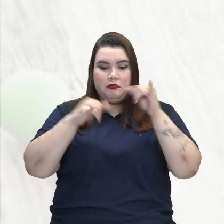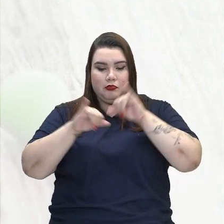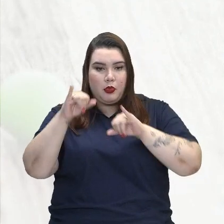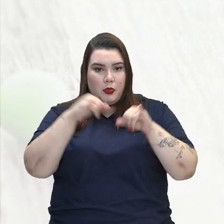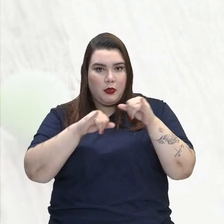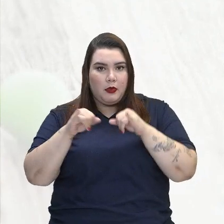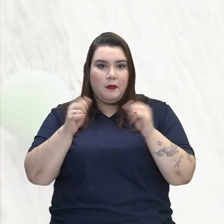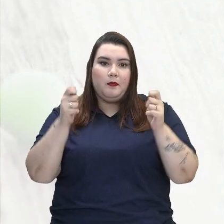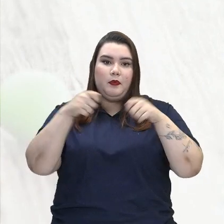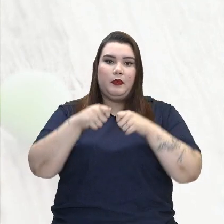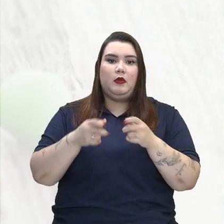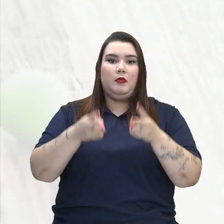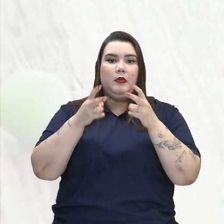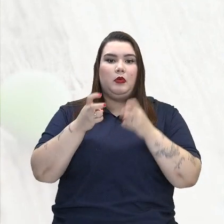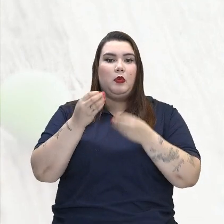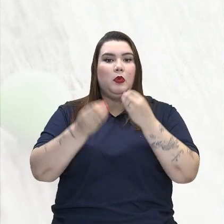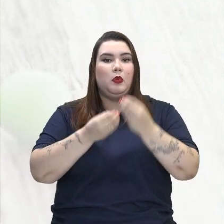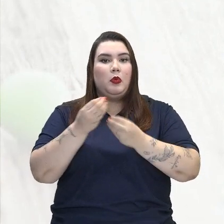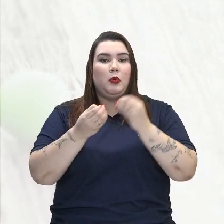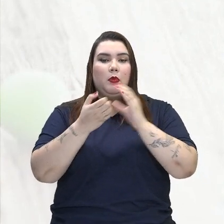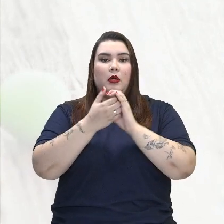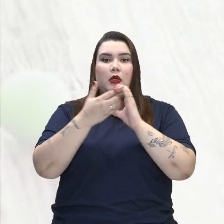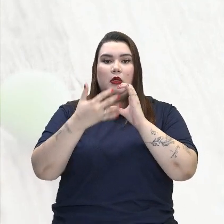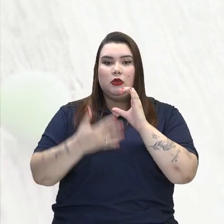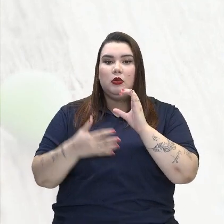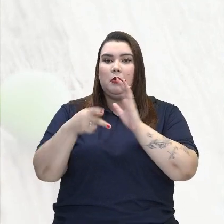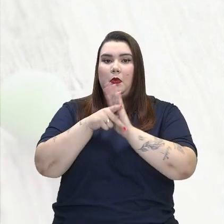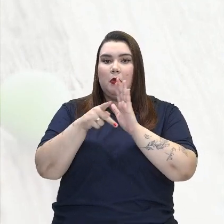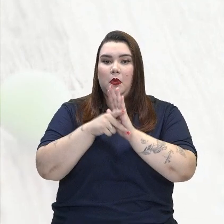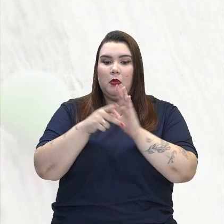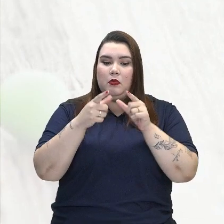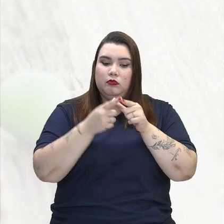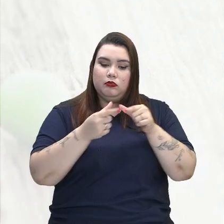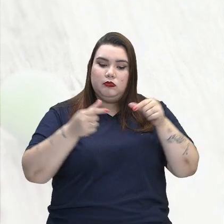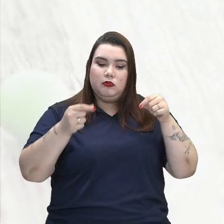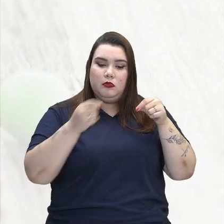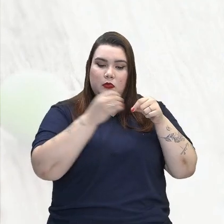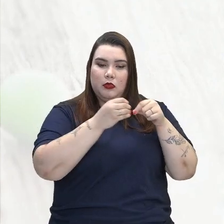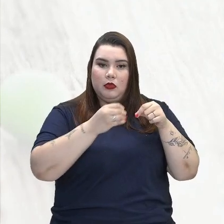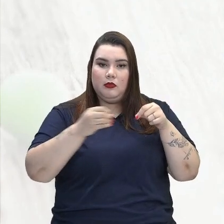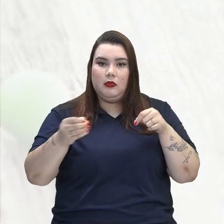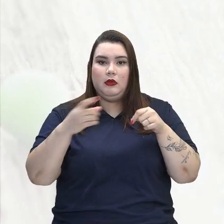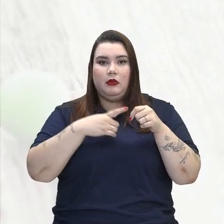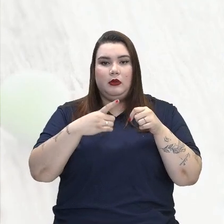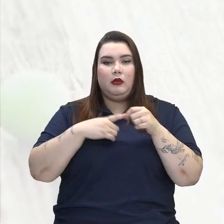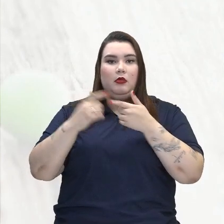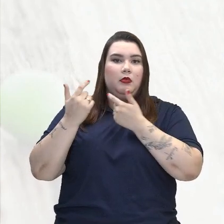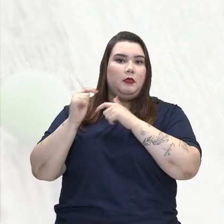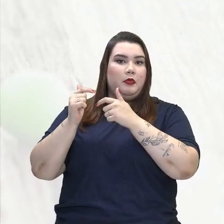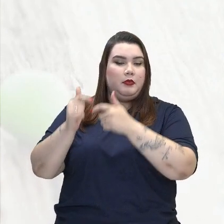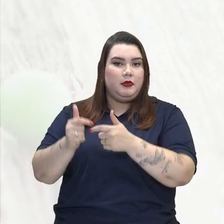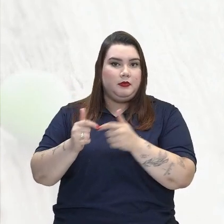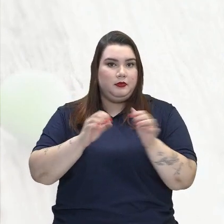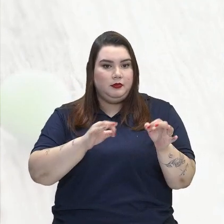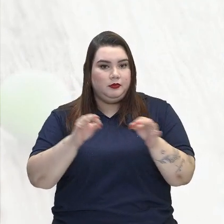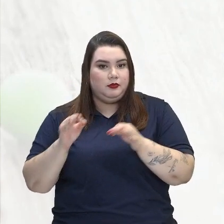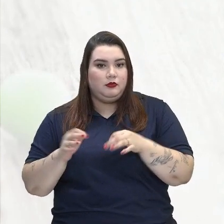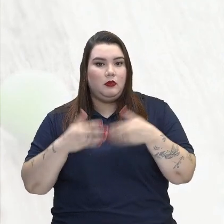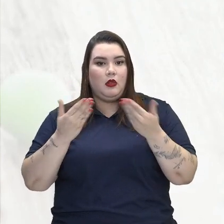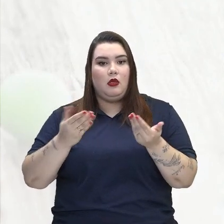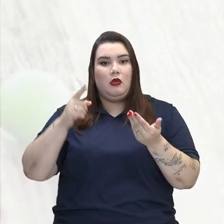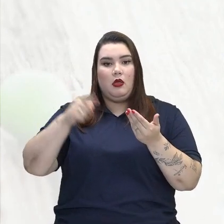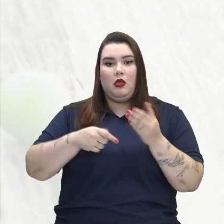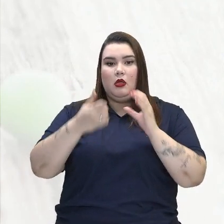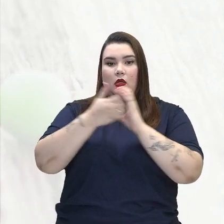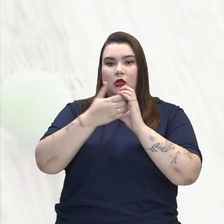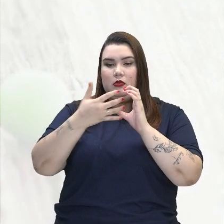para verificar como as características dessas ervilhas elas seriam passadas aos seus descendentes. Então, essas são as